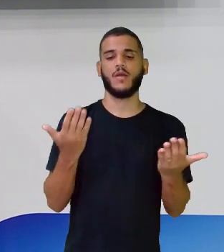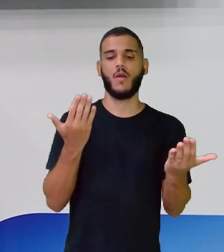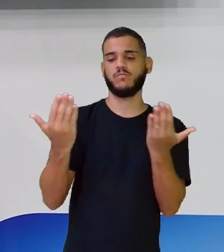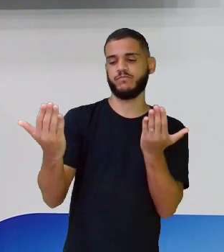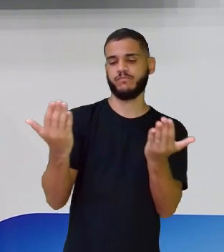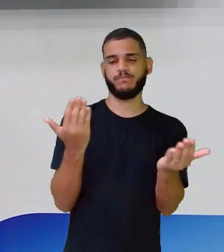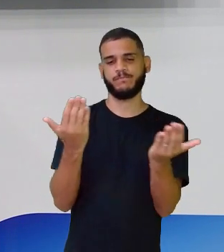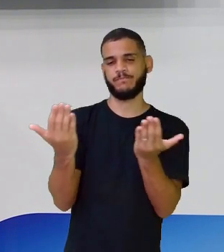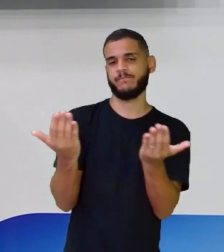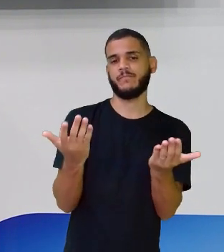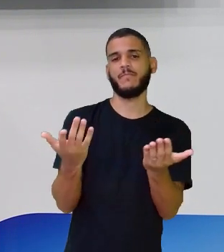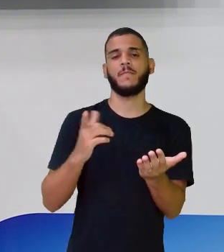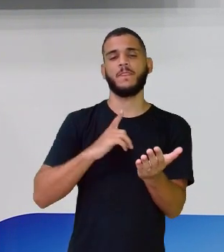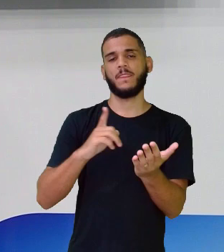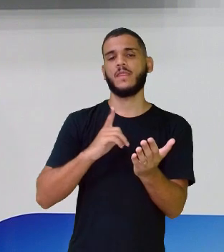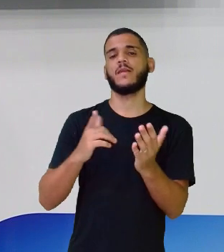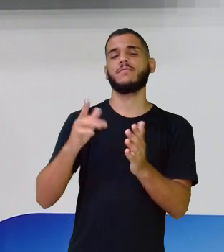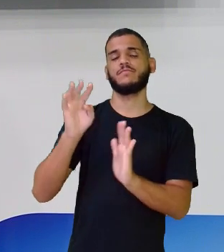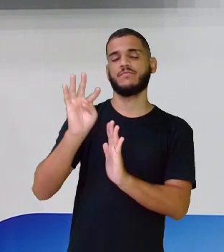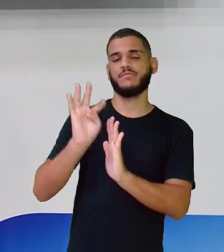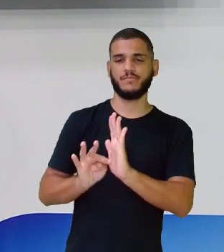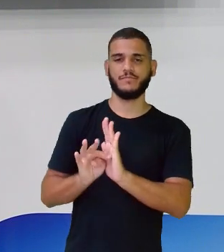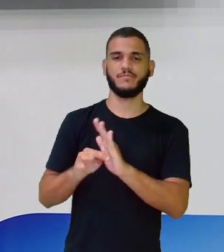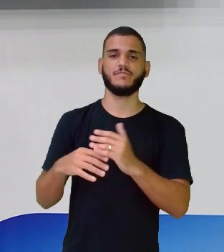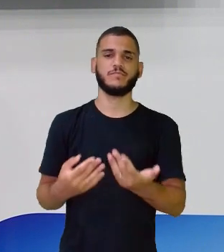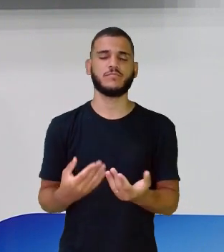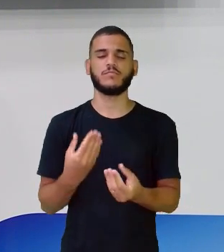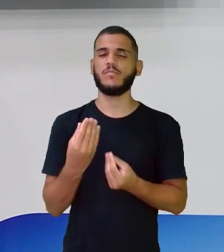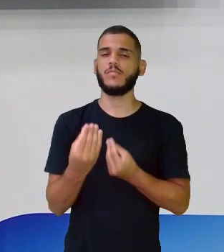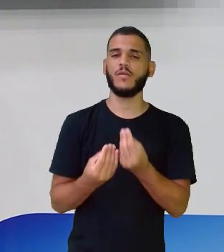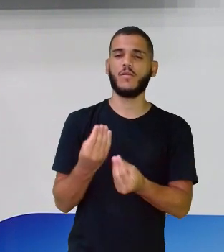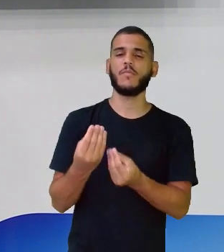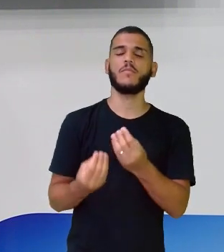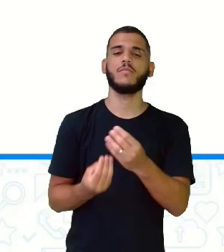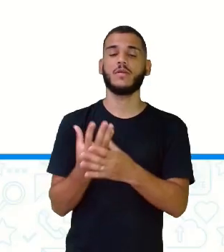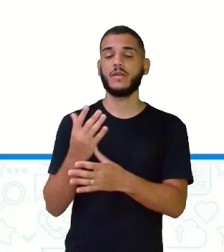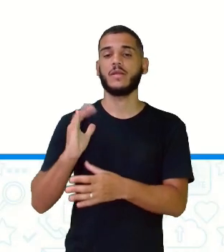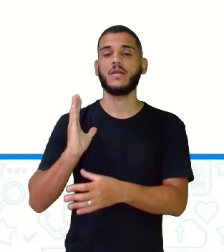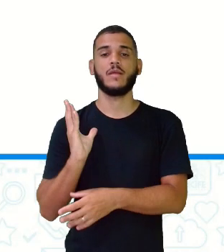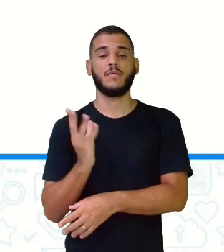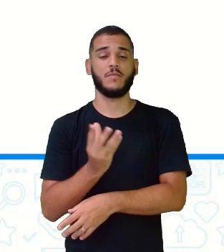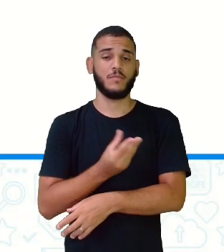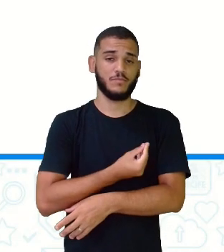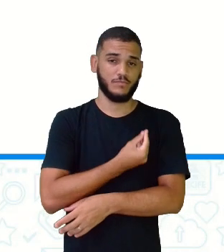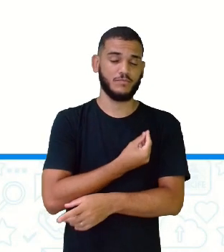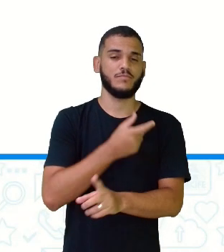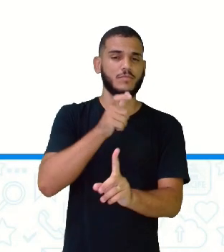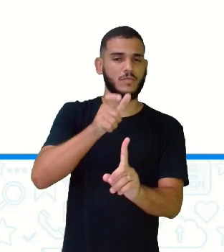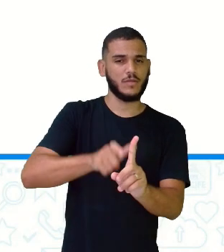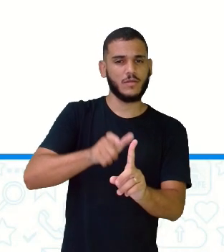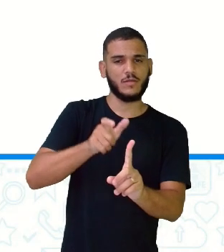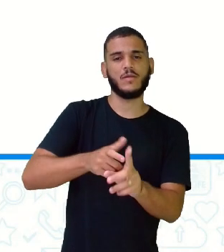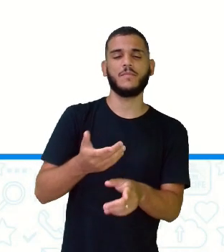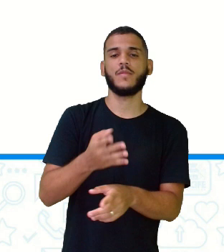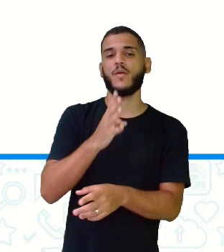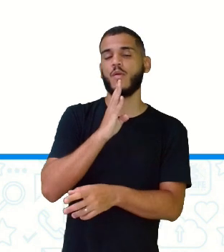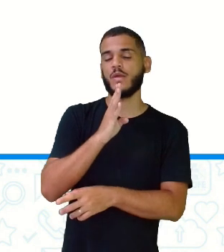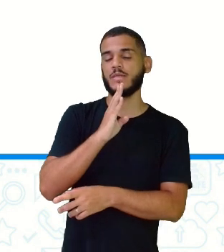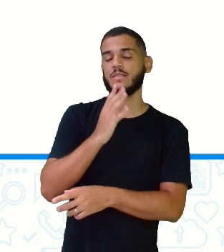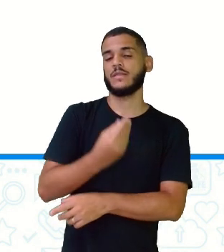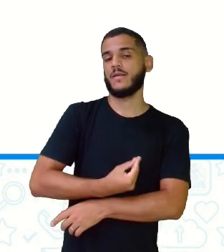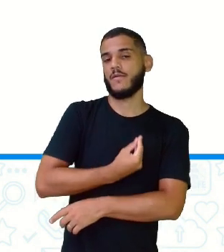aí dos elementos que compõem o texto. Como fazer uma biografia, conhecer a biografia de Tarsila do Amaral,